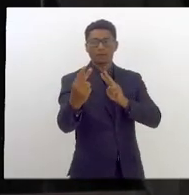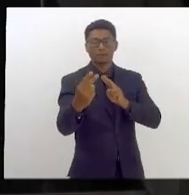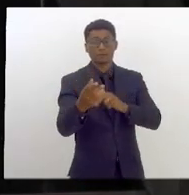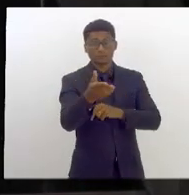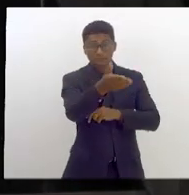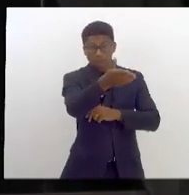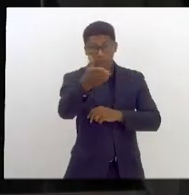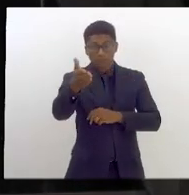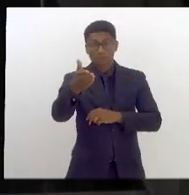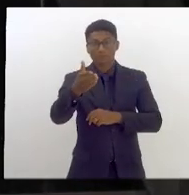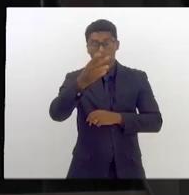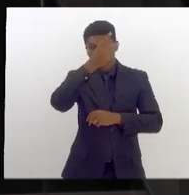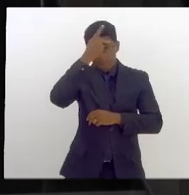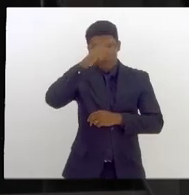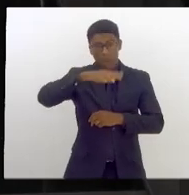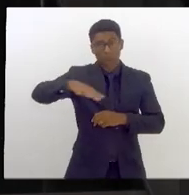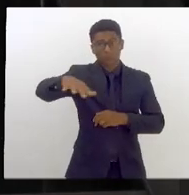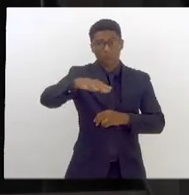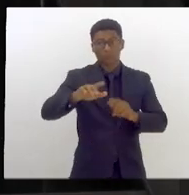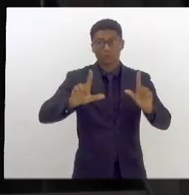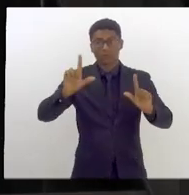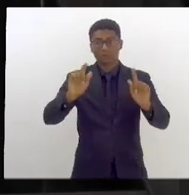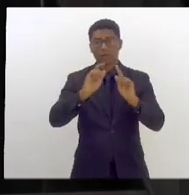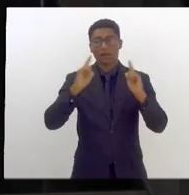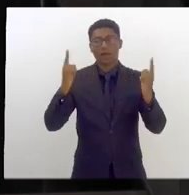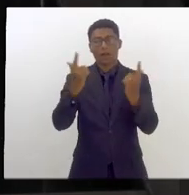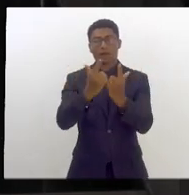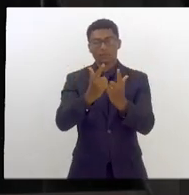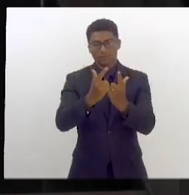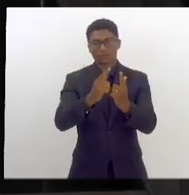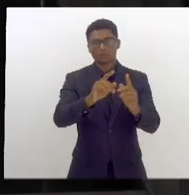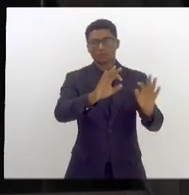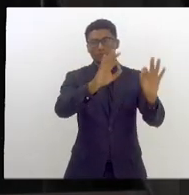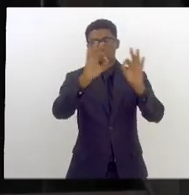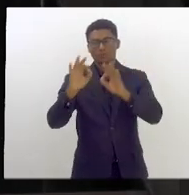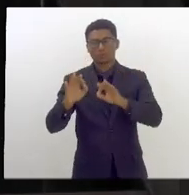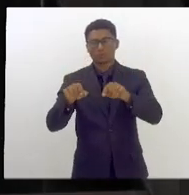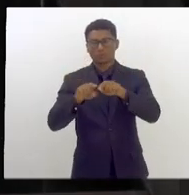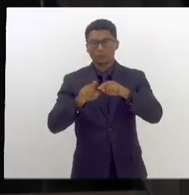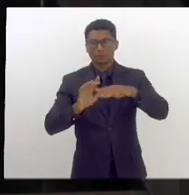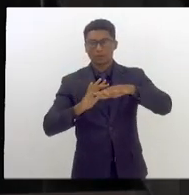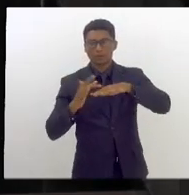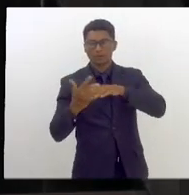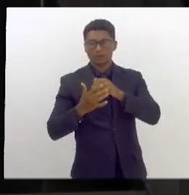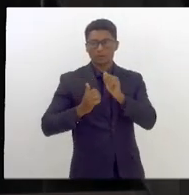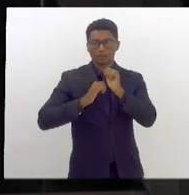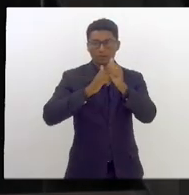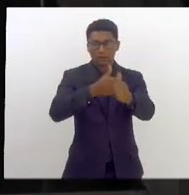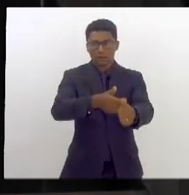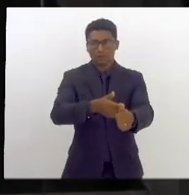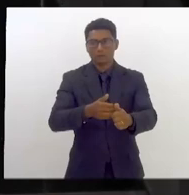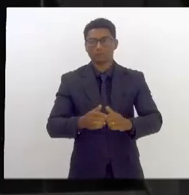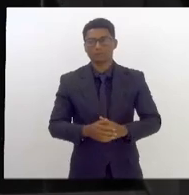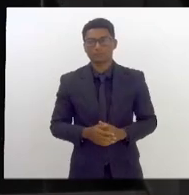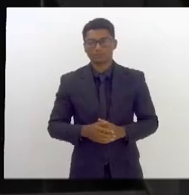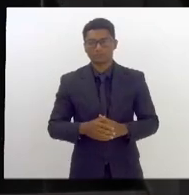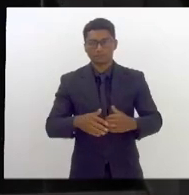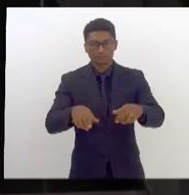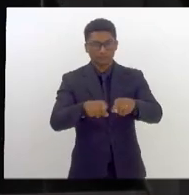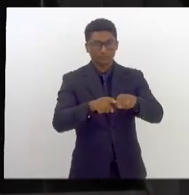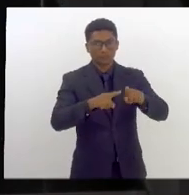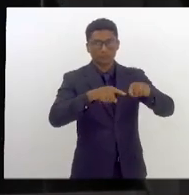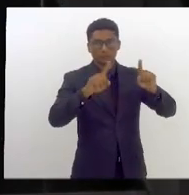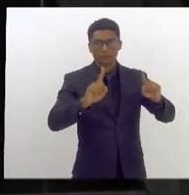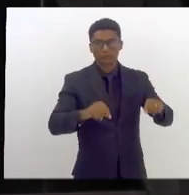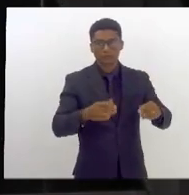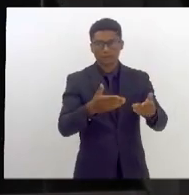que nos assistem pela TV alerj nos seguem pelas redes sociais imprensa e servidora de servidores